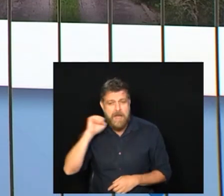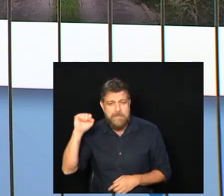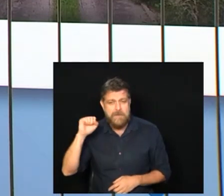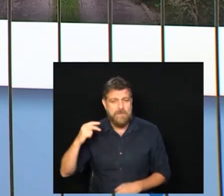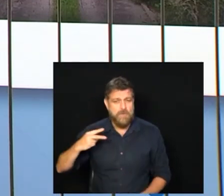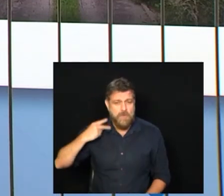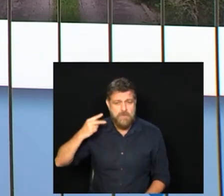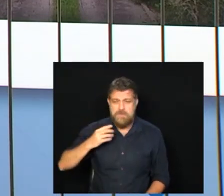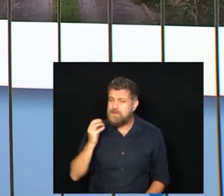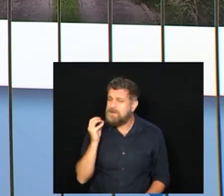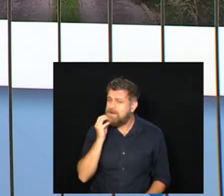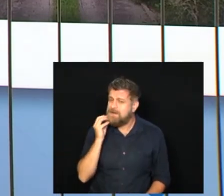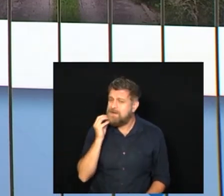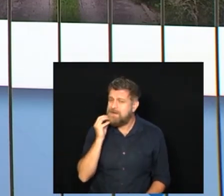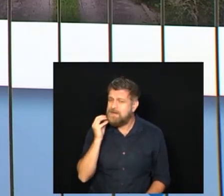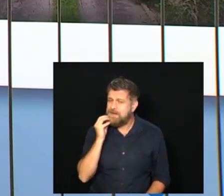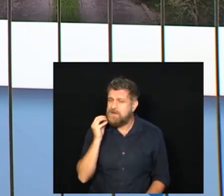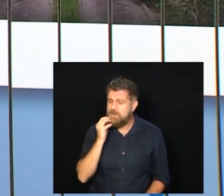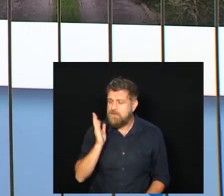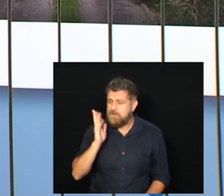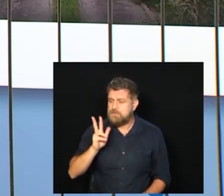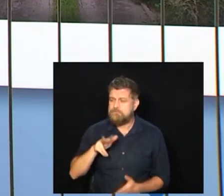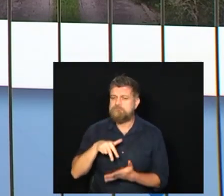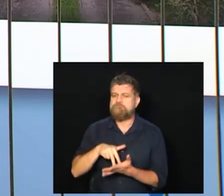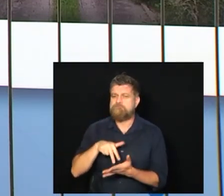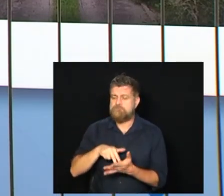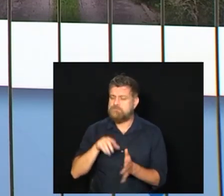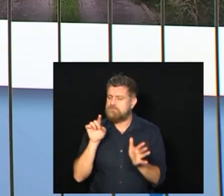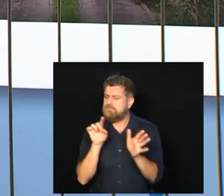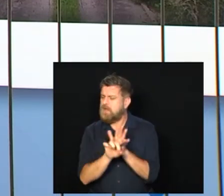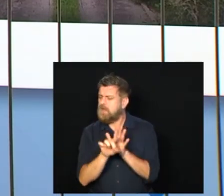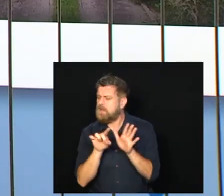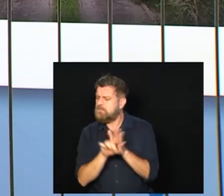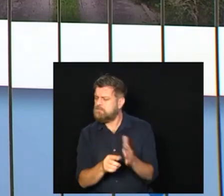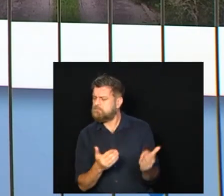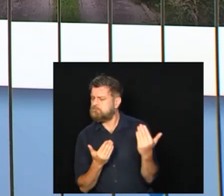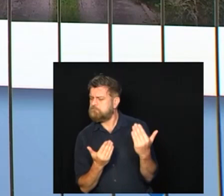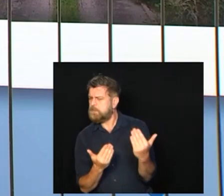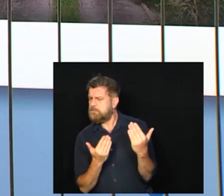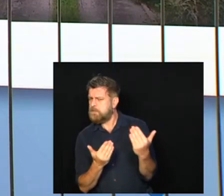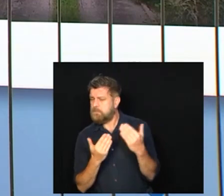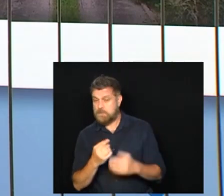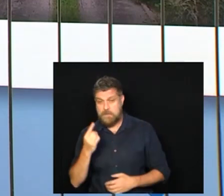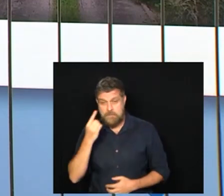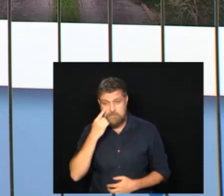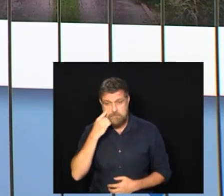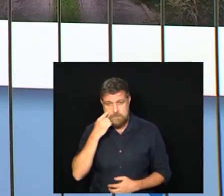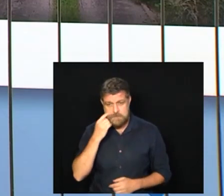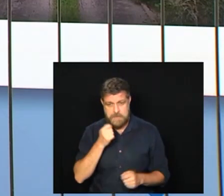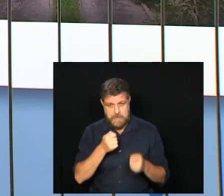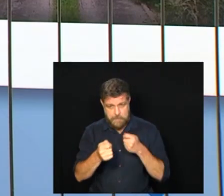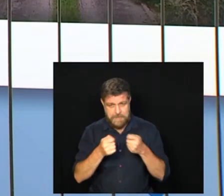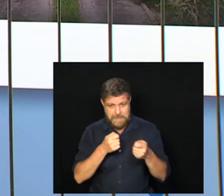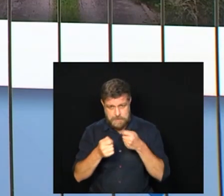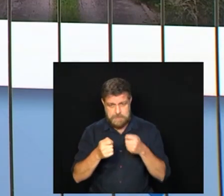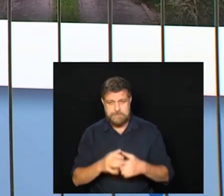vereador Igor Diego já estava justamente questionando essas multas? Acompanhe na reportagem.